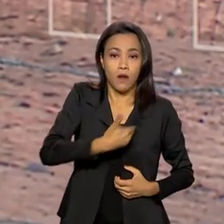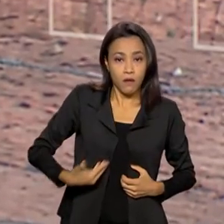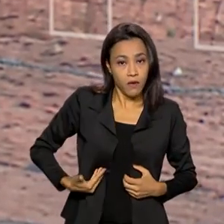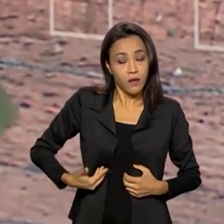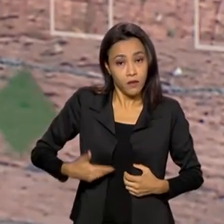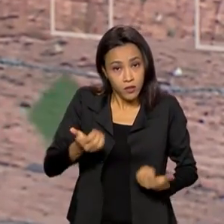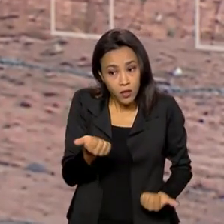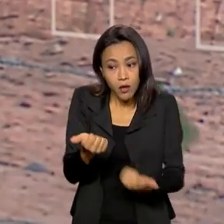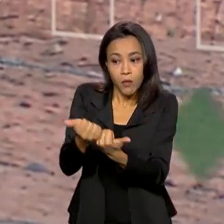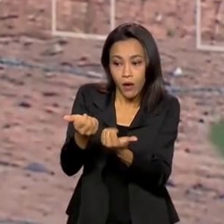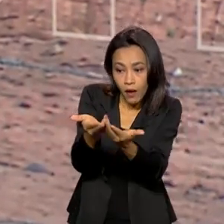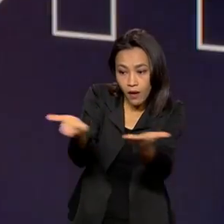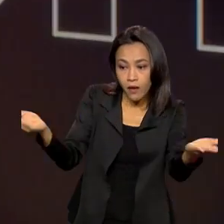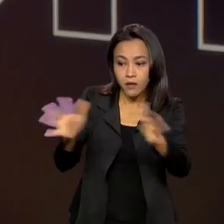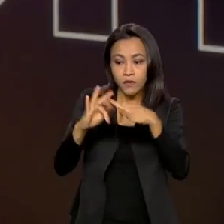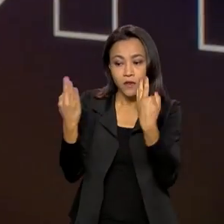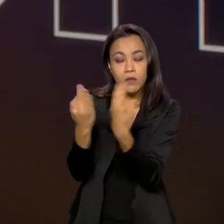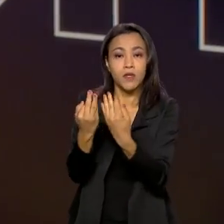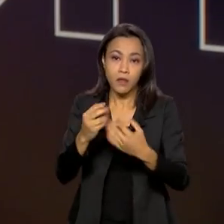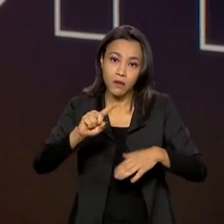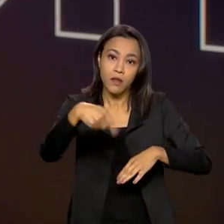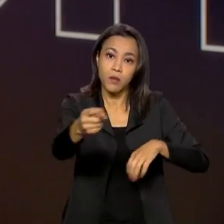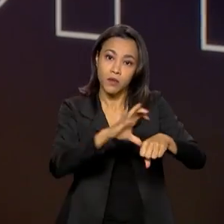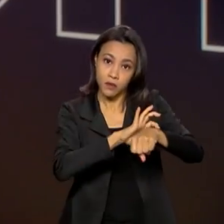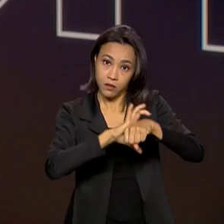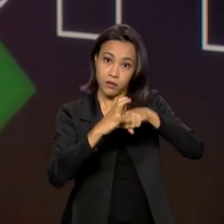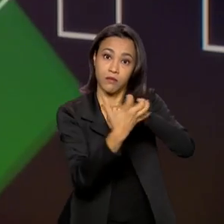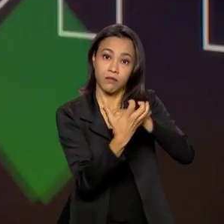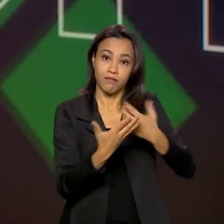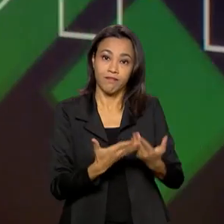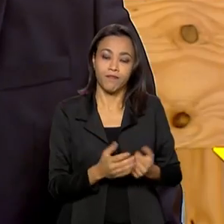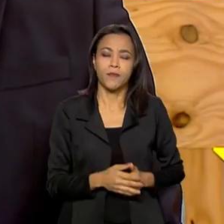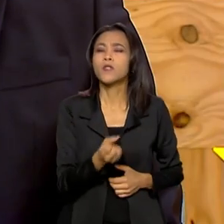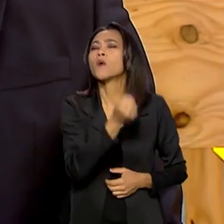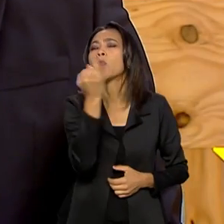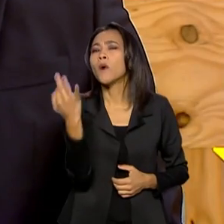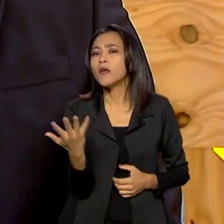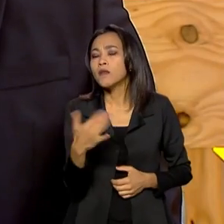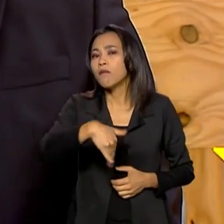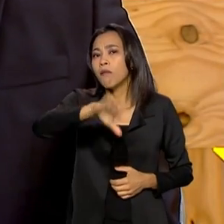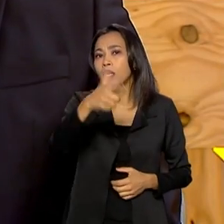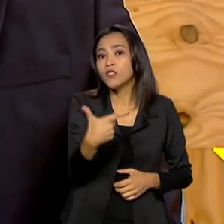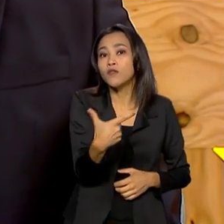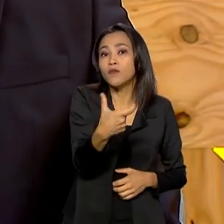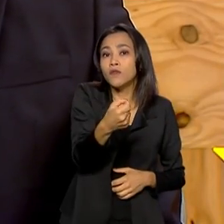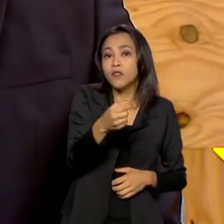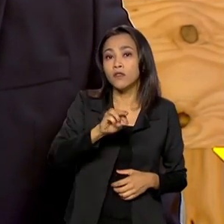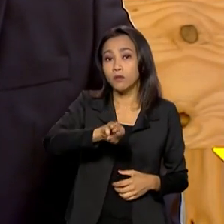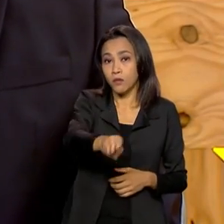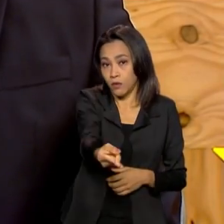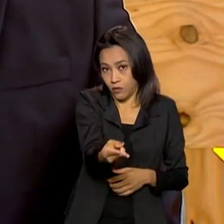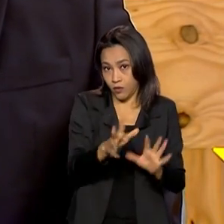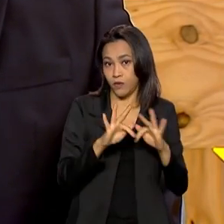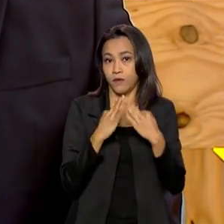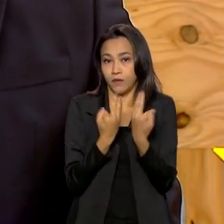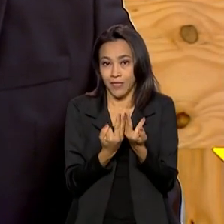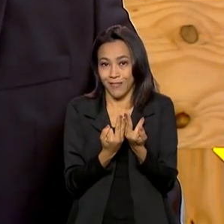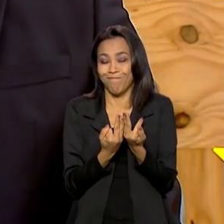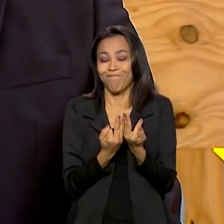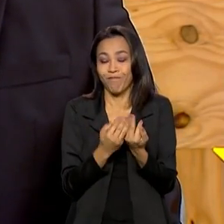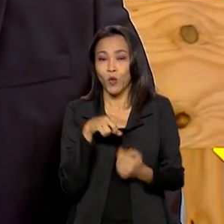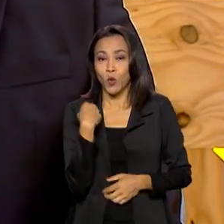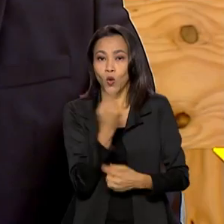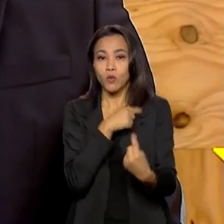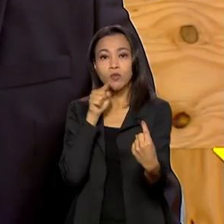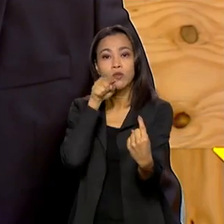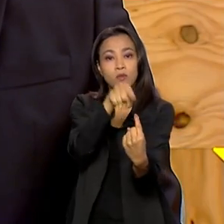recuperação social pós pandemia e são quantas milhões de famílias hoje at mais de 20 milhões de famílias né a nossa meta